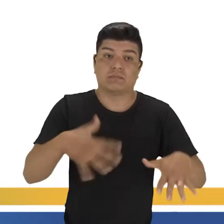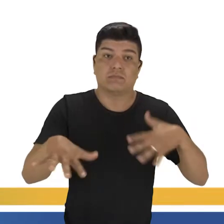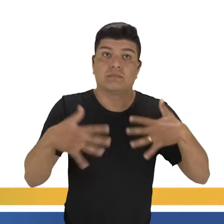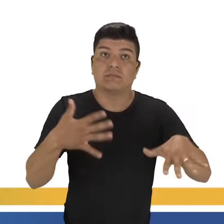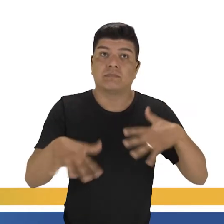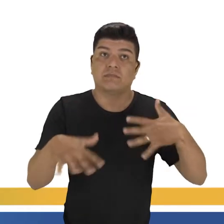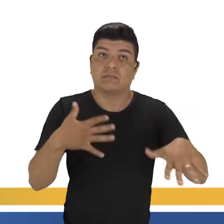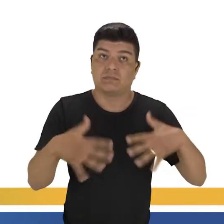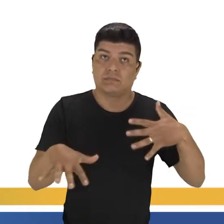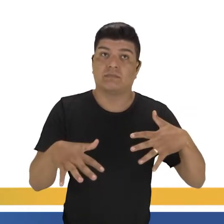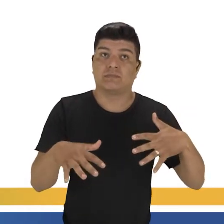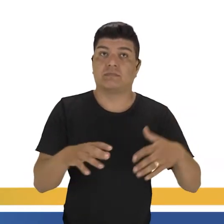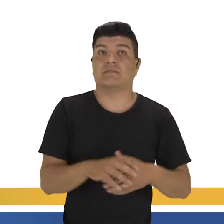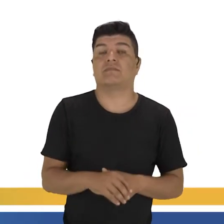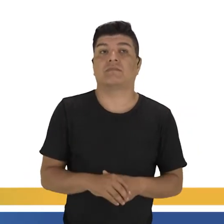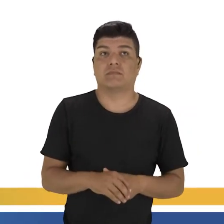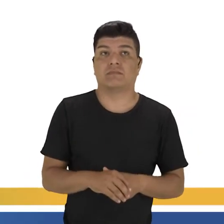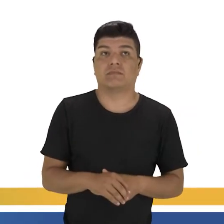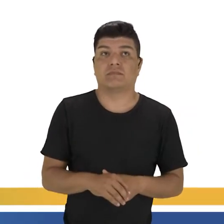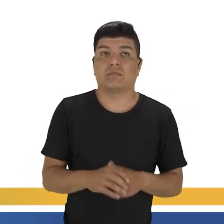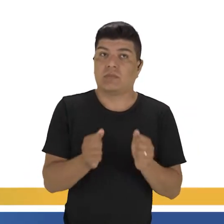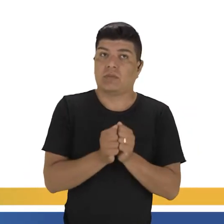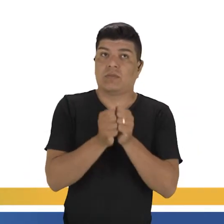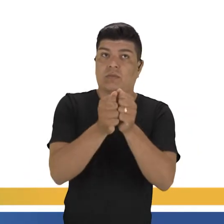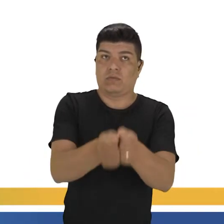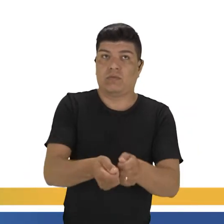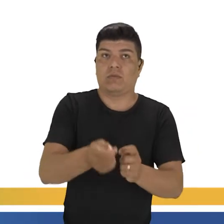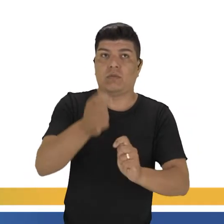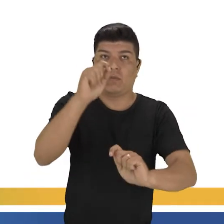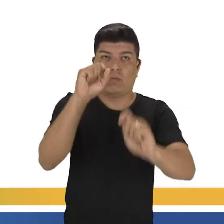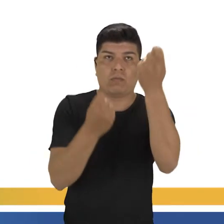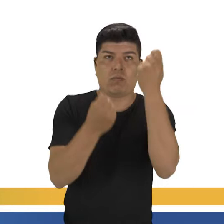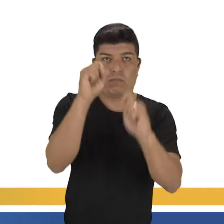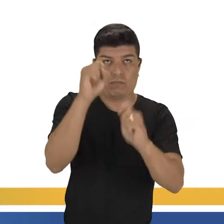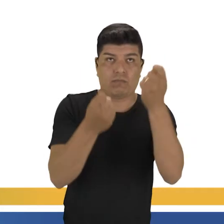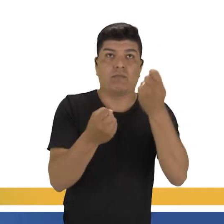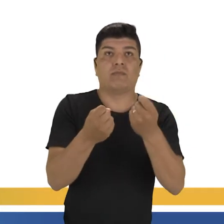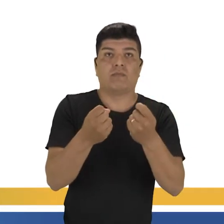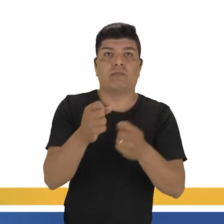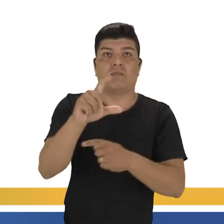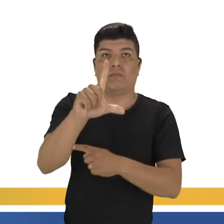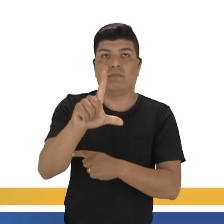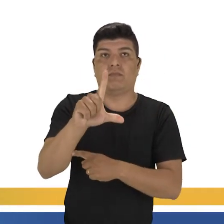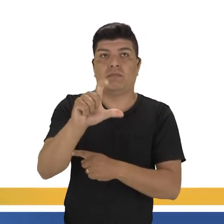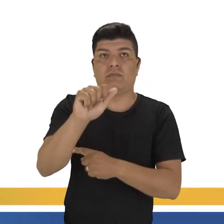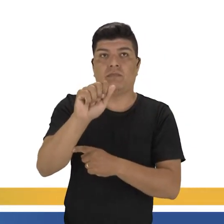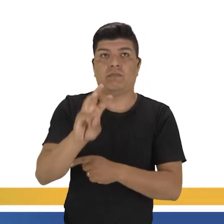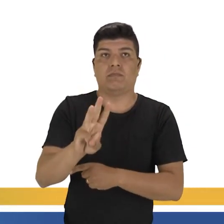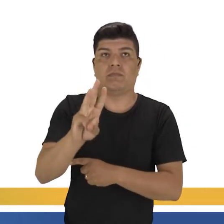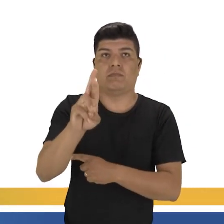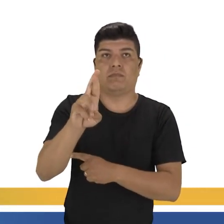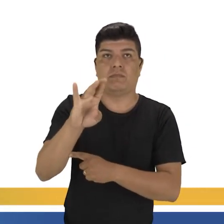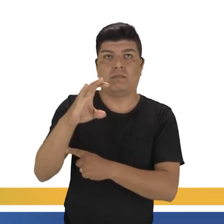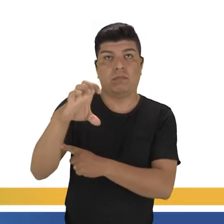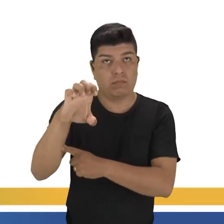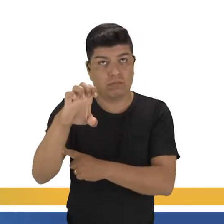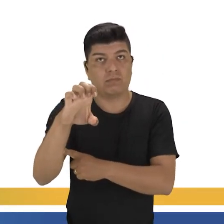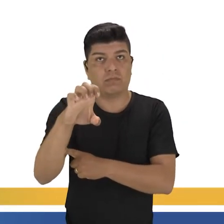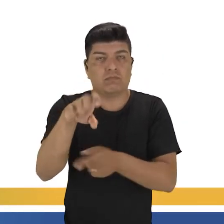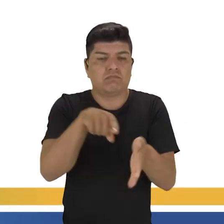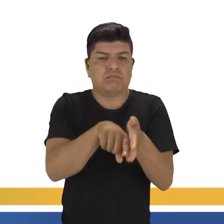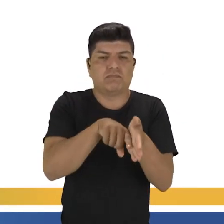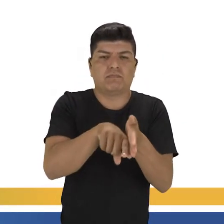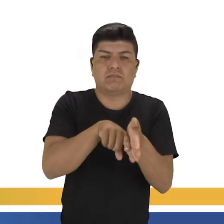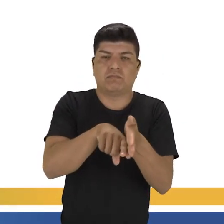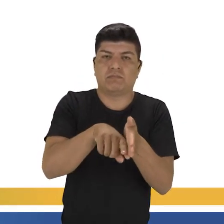que é o pilar do estudo de Laban. Junto com a indústria, Lawrence desenvolveu uma metodologia de análise de